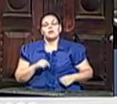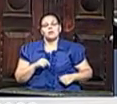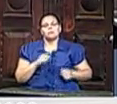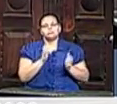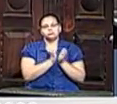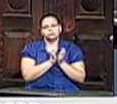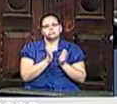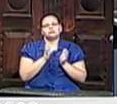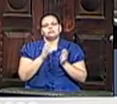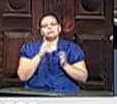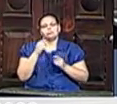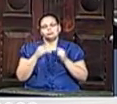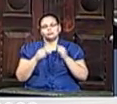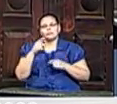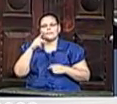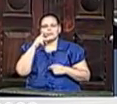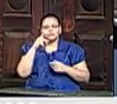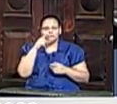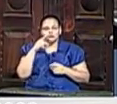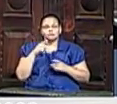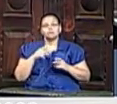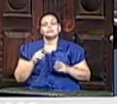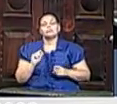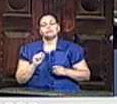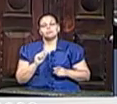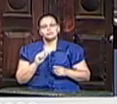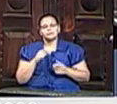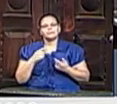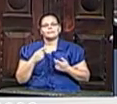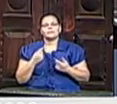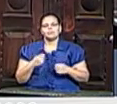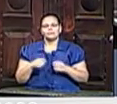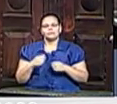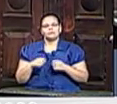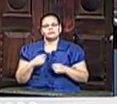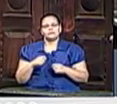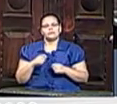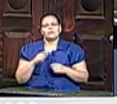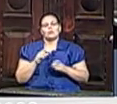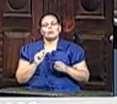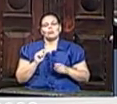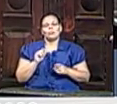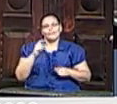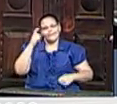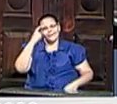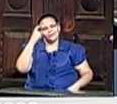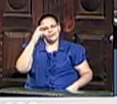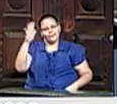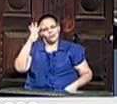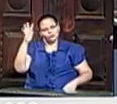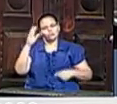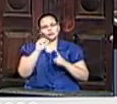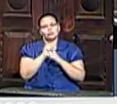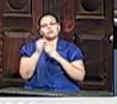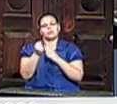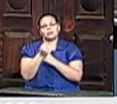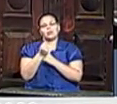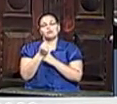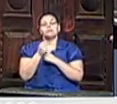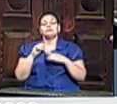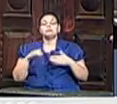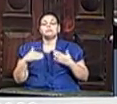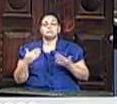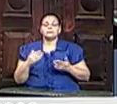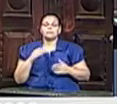deputado Milton Rangel, tem o nome de partidos porque, em tese, deveriam representar parte do pensamento da sociedade. Por isso são partidos.